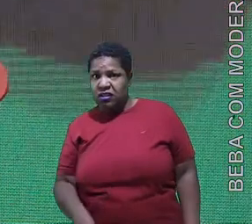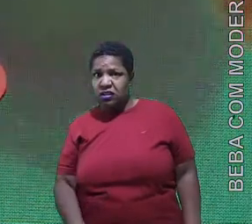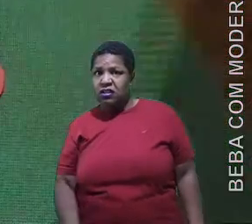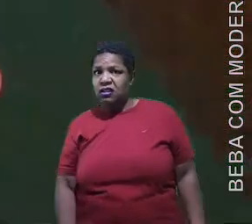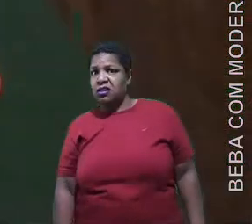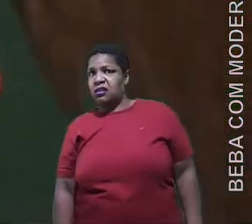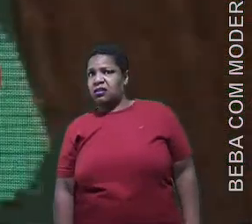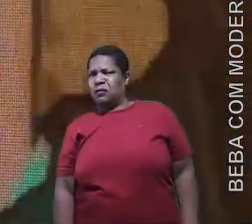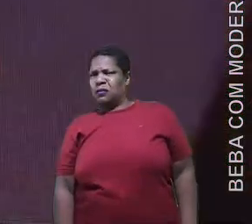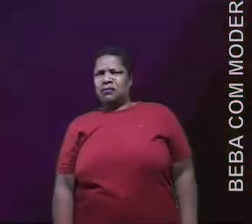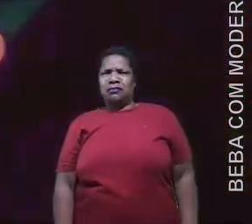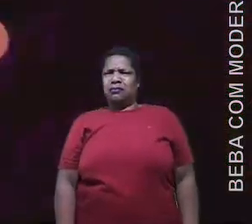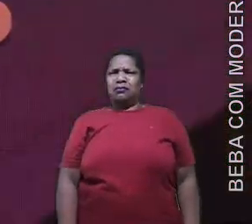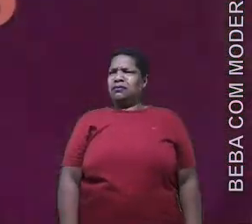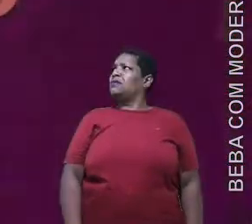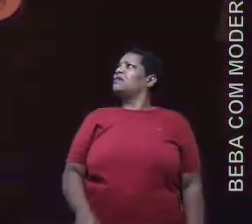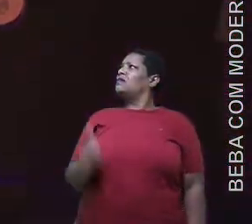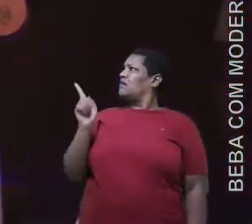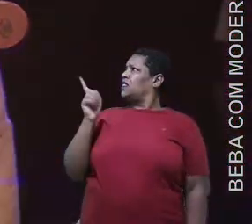E aí